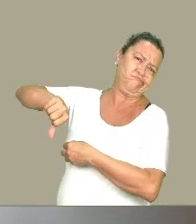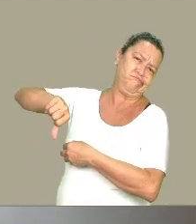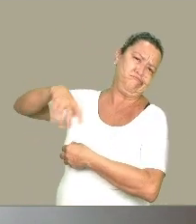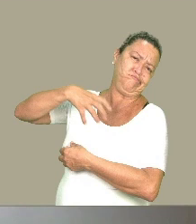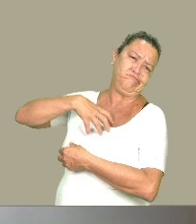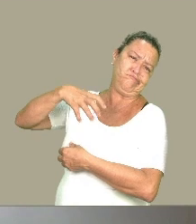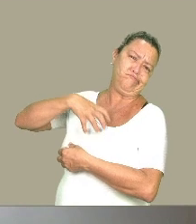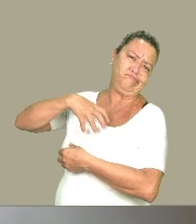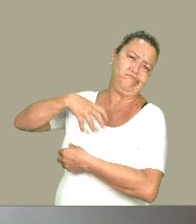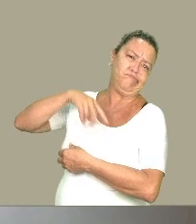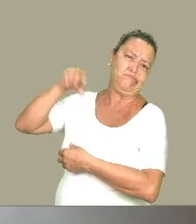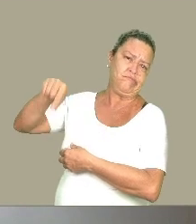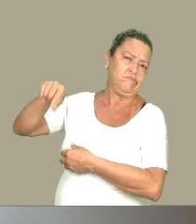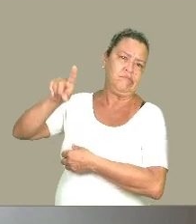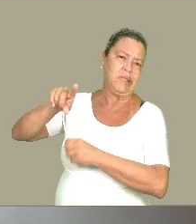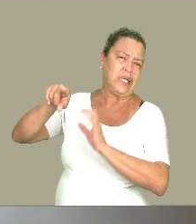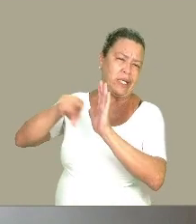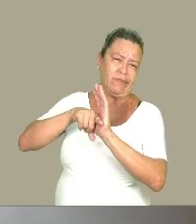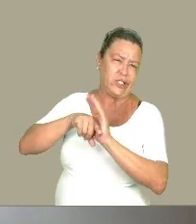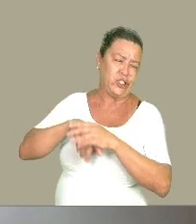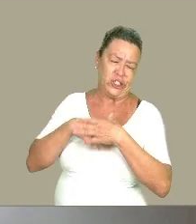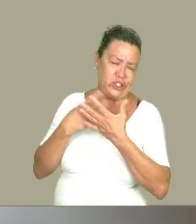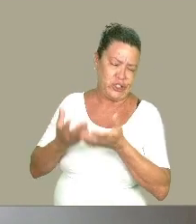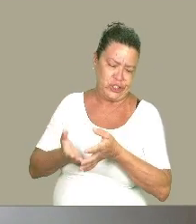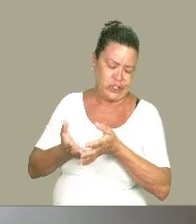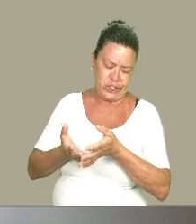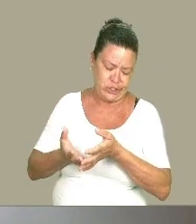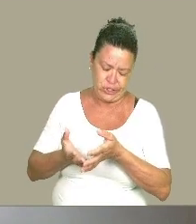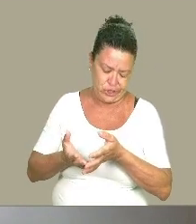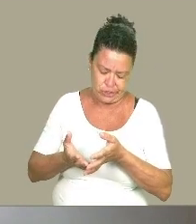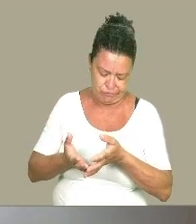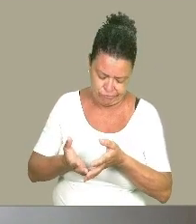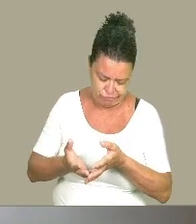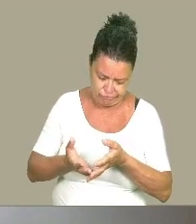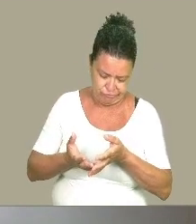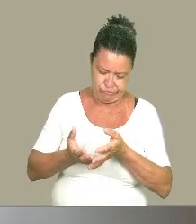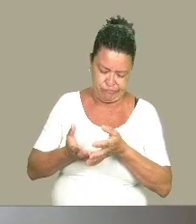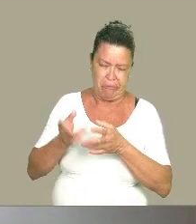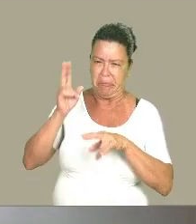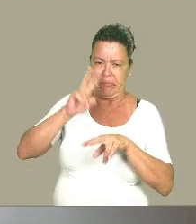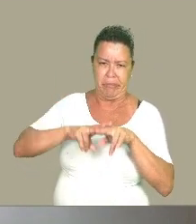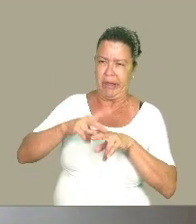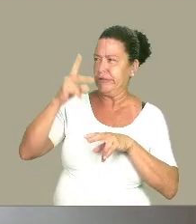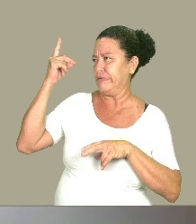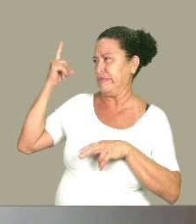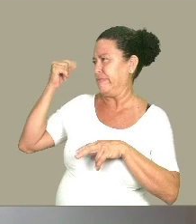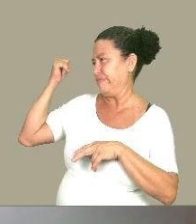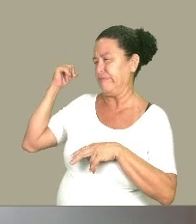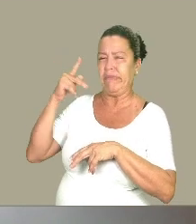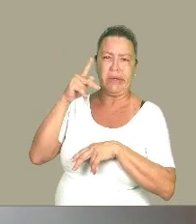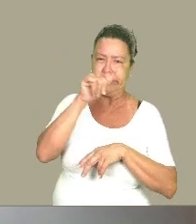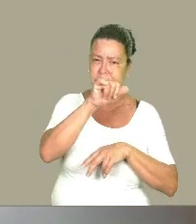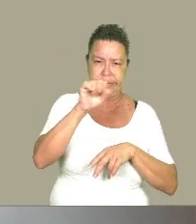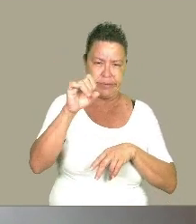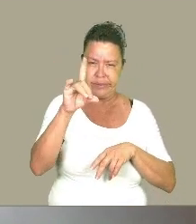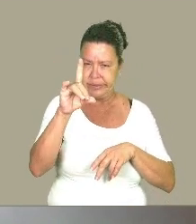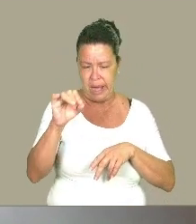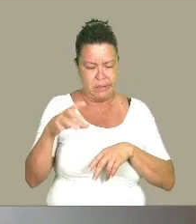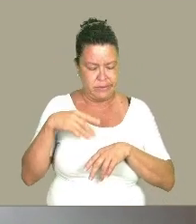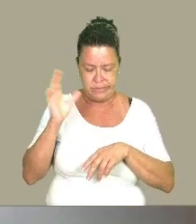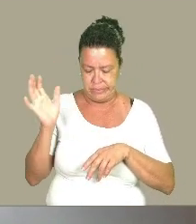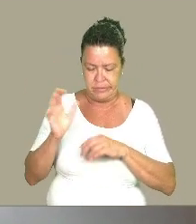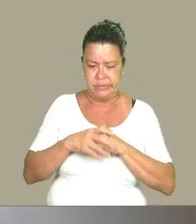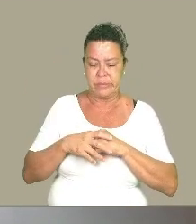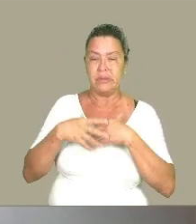ainda um pouco mais negativos, um pouco mais pretéritos na jornada evolutiva. E